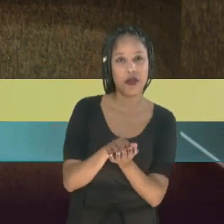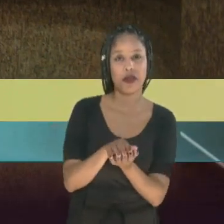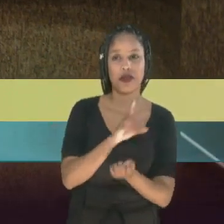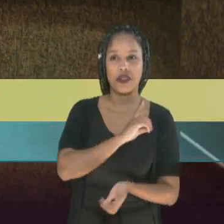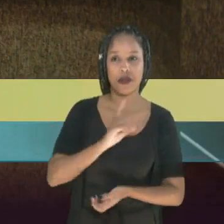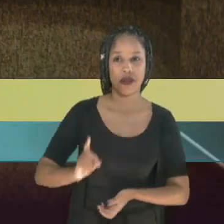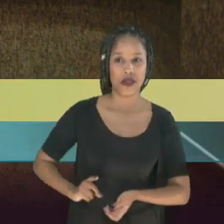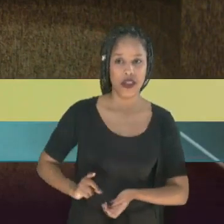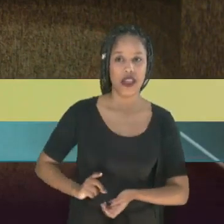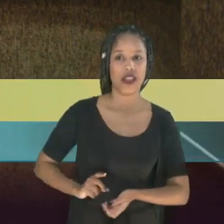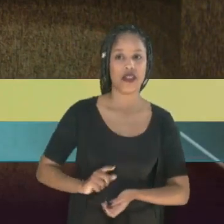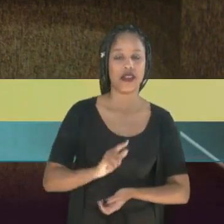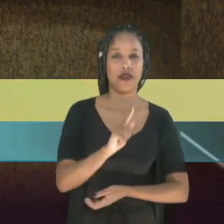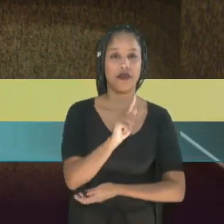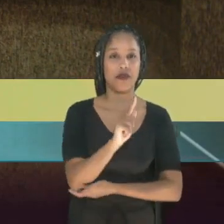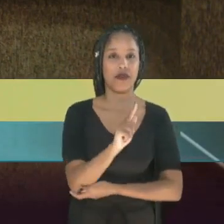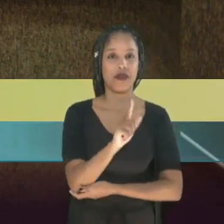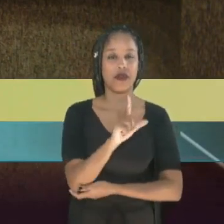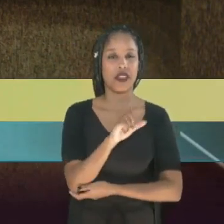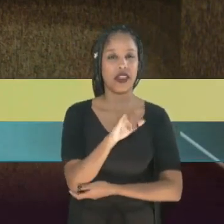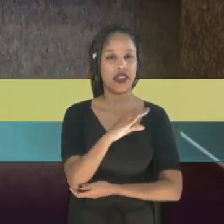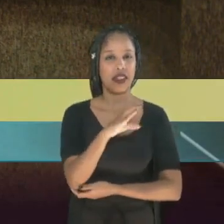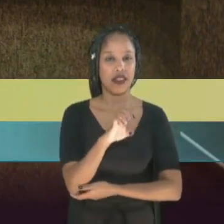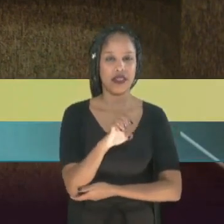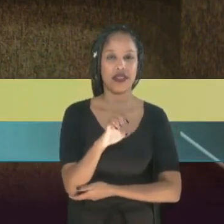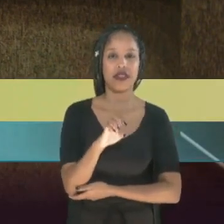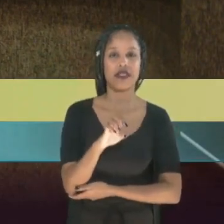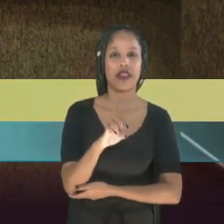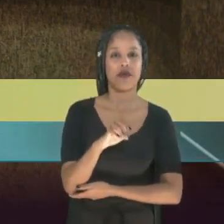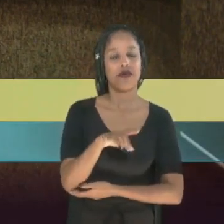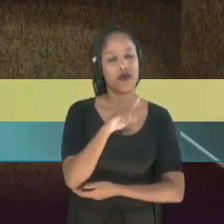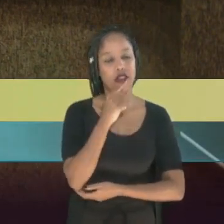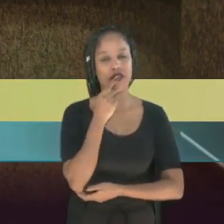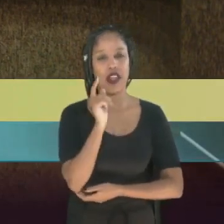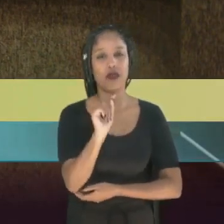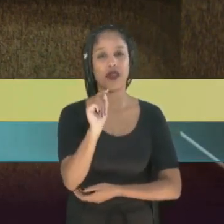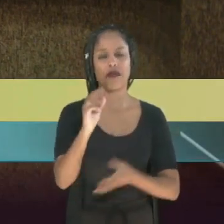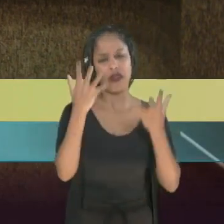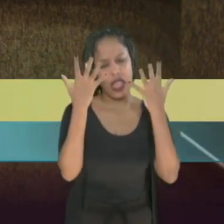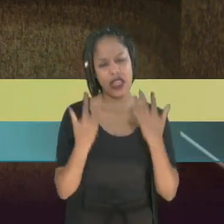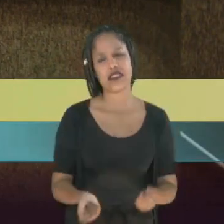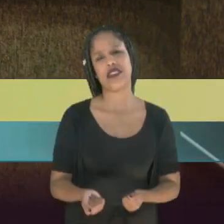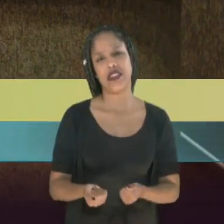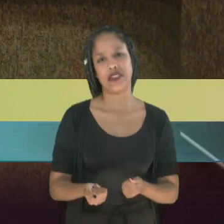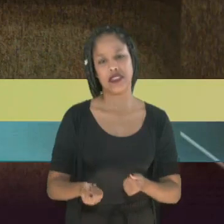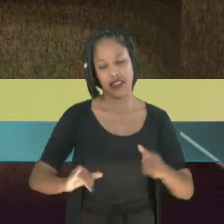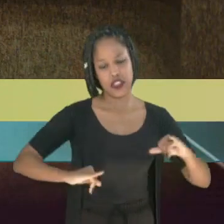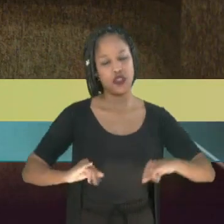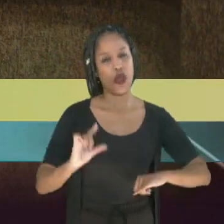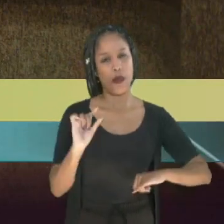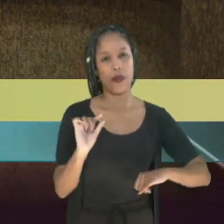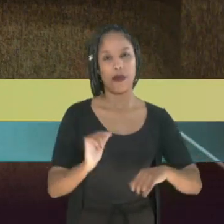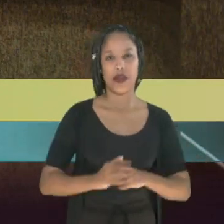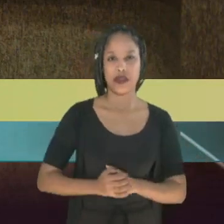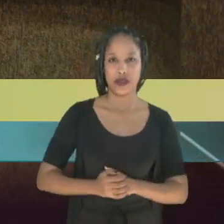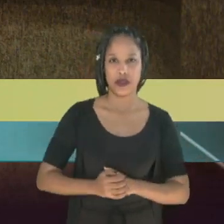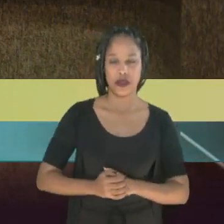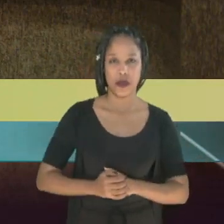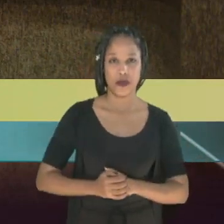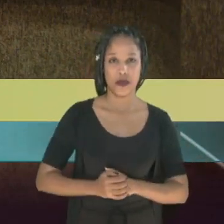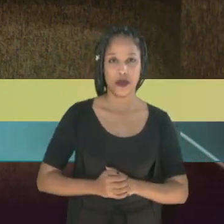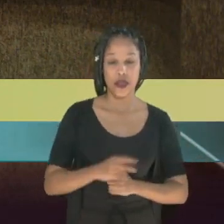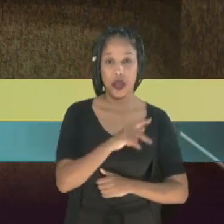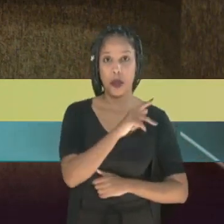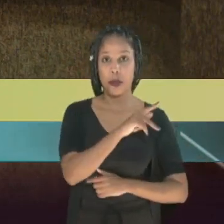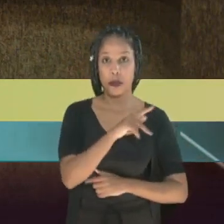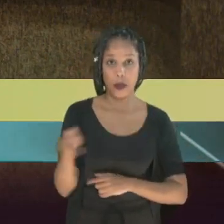aliás, Gleisi Hoffmann, aceite que dói menos. Pois o presidente Lula tem demonstrado seu